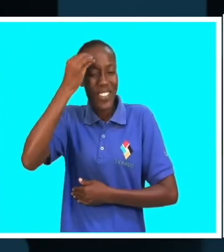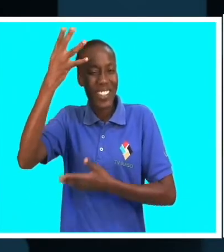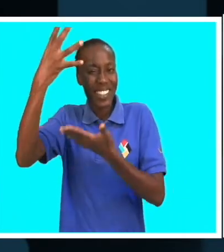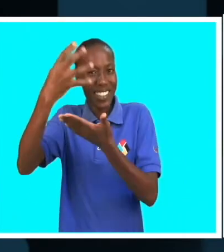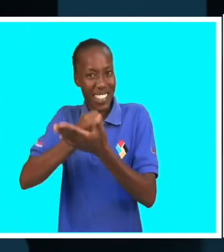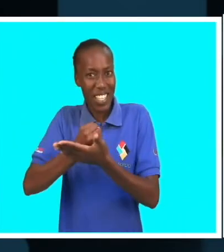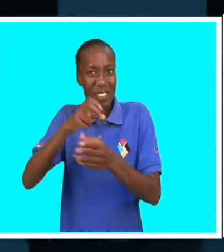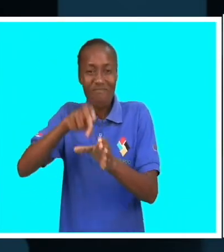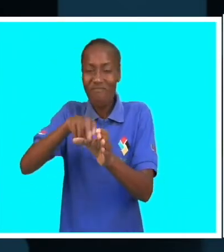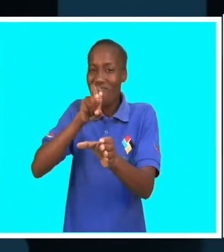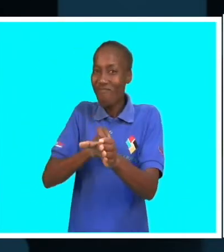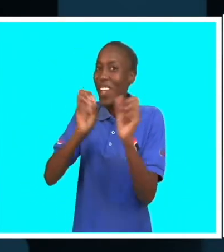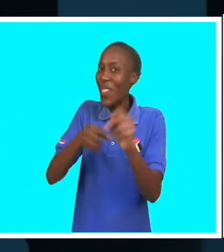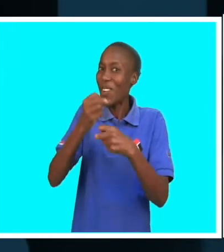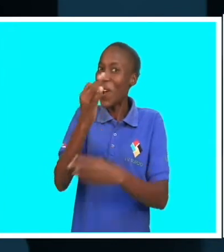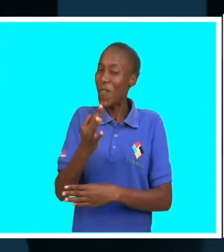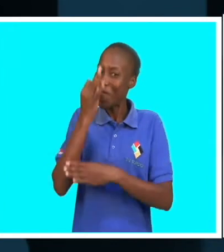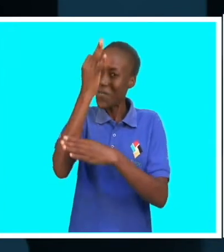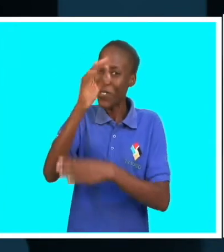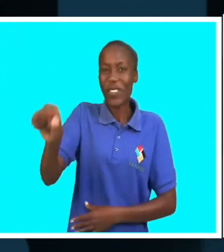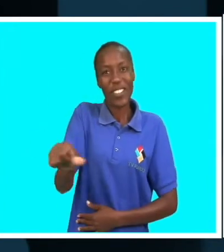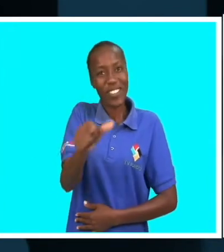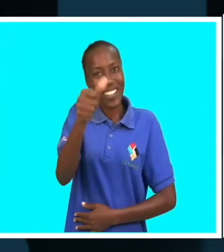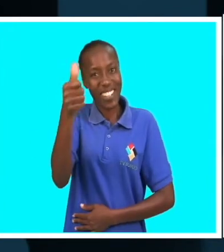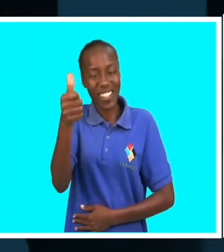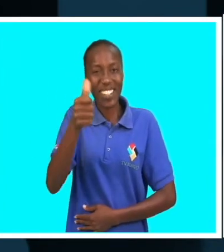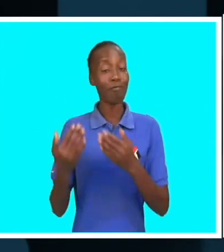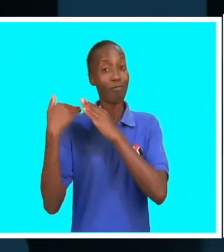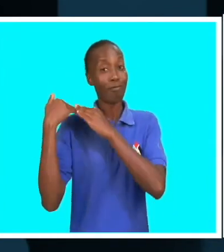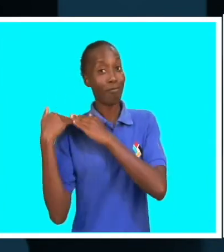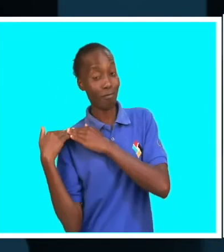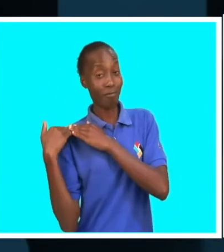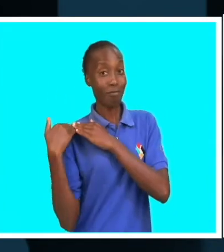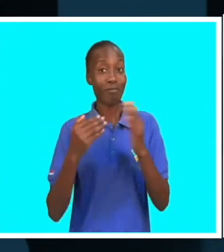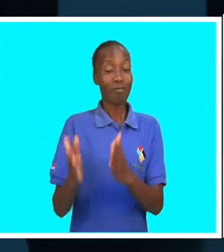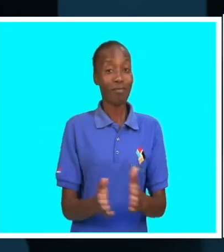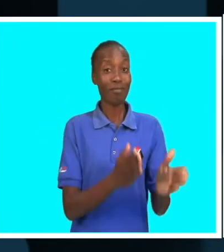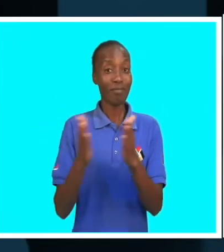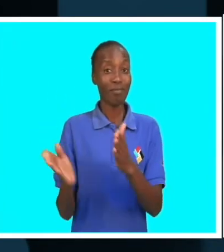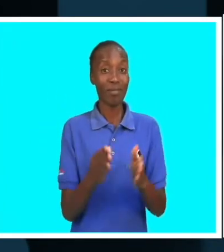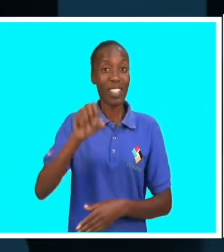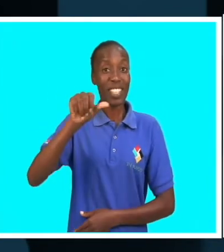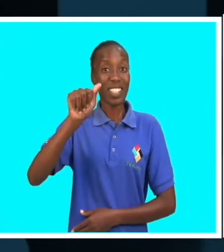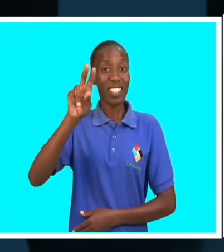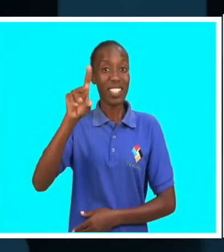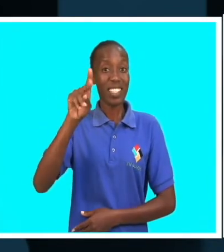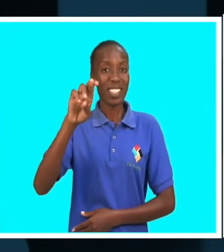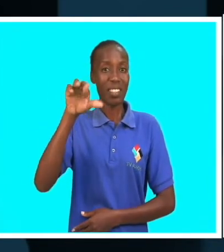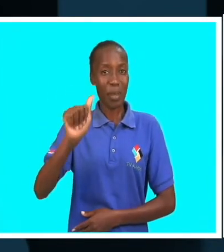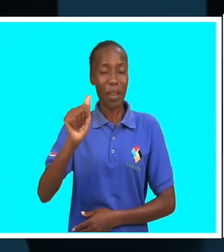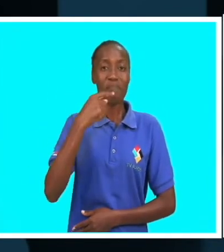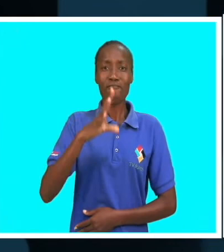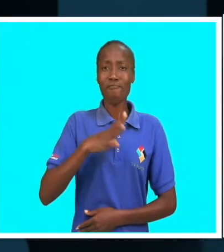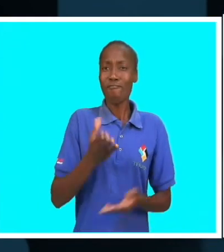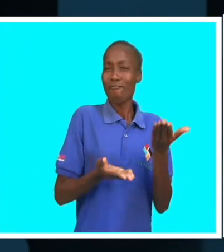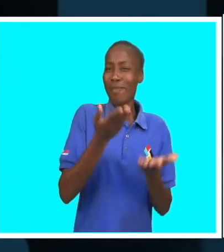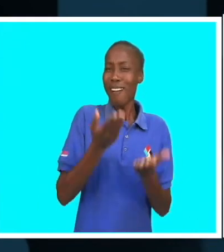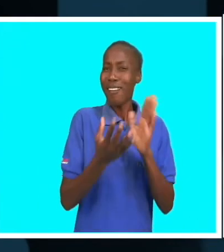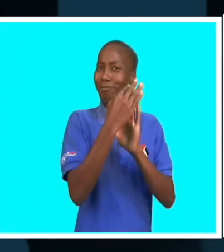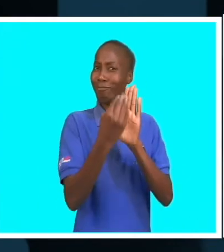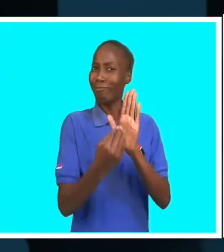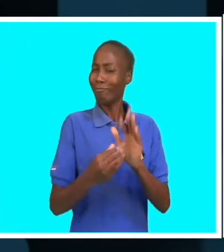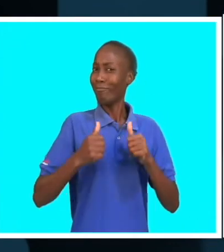sonhos, para que não possam desistir de um futuro melhor. A organizadora desta iniciativa, Sandra Tamed, faz de um